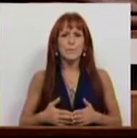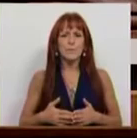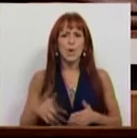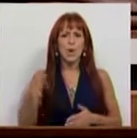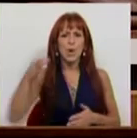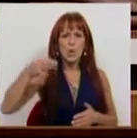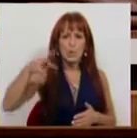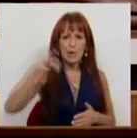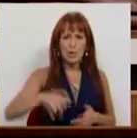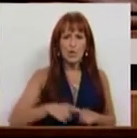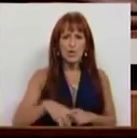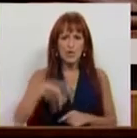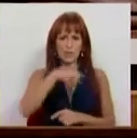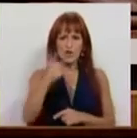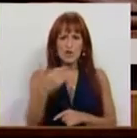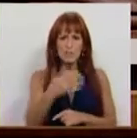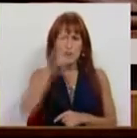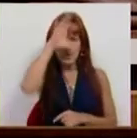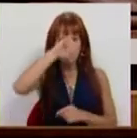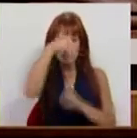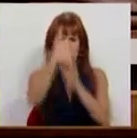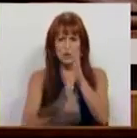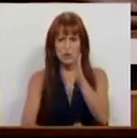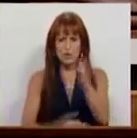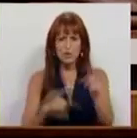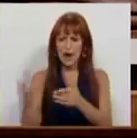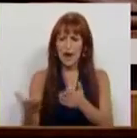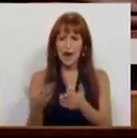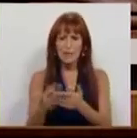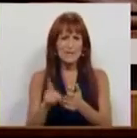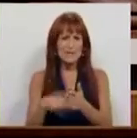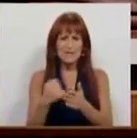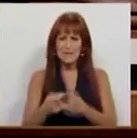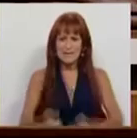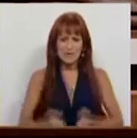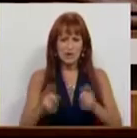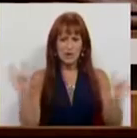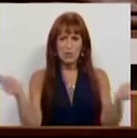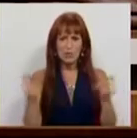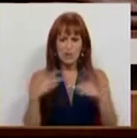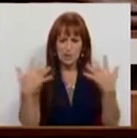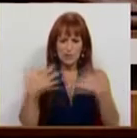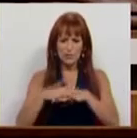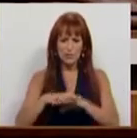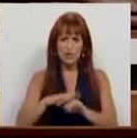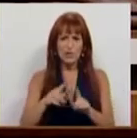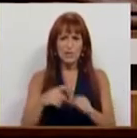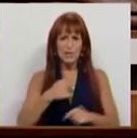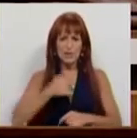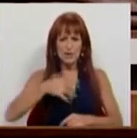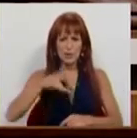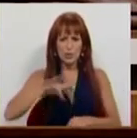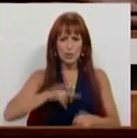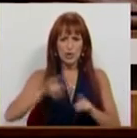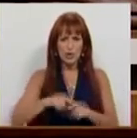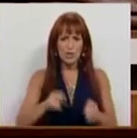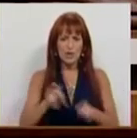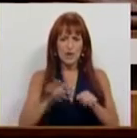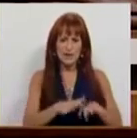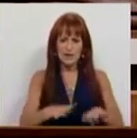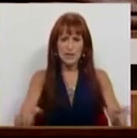o Partido Socialista e o 21º Governo Constitucional apresentaram sempre o investimento e a promoção da integração das empresas portuguesas nas cadeias de